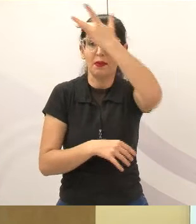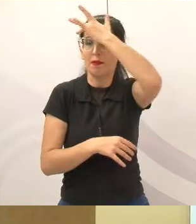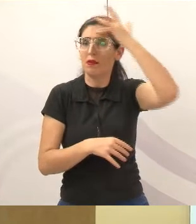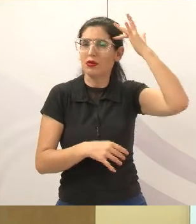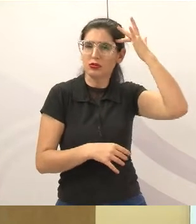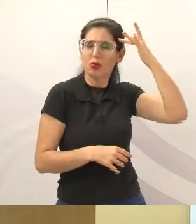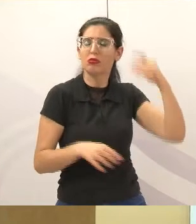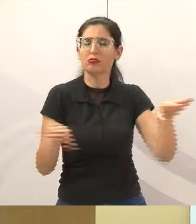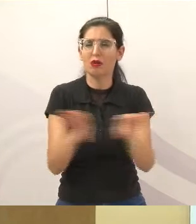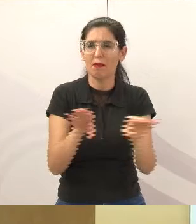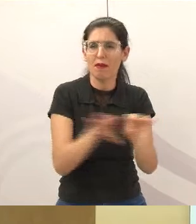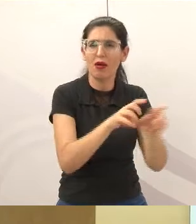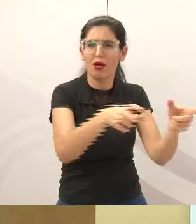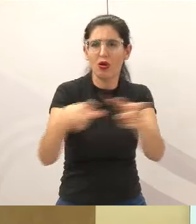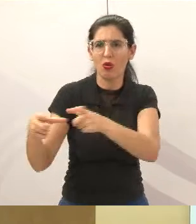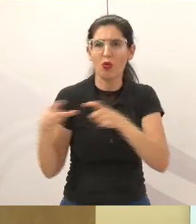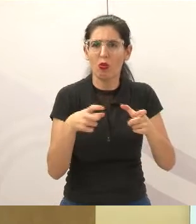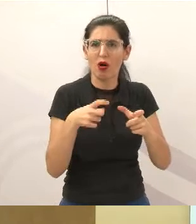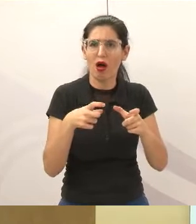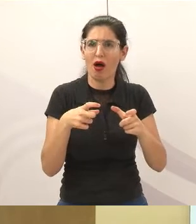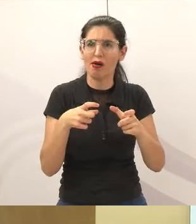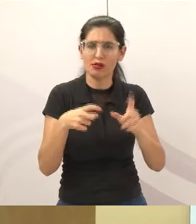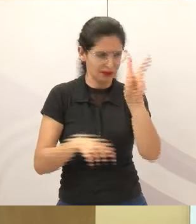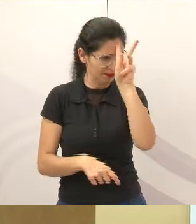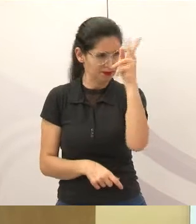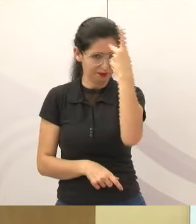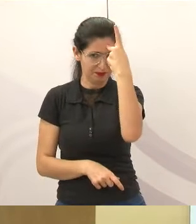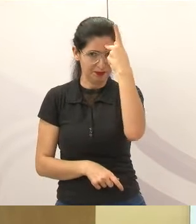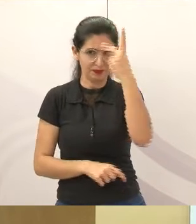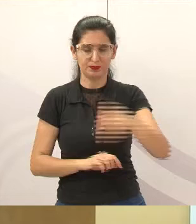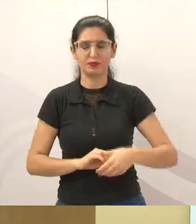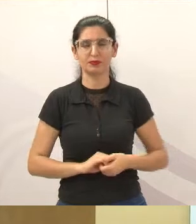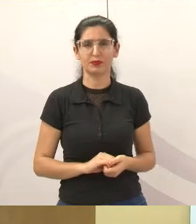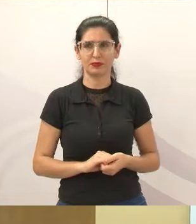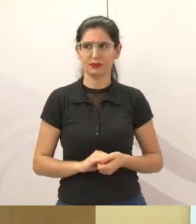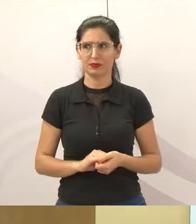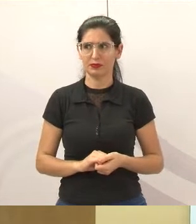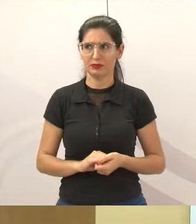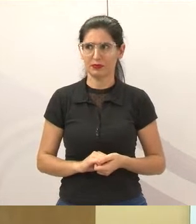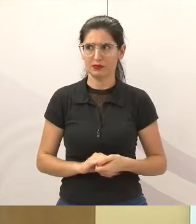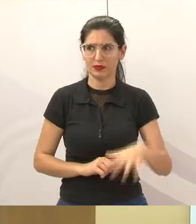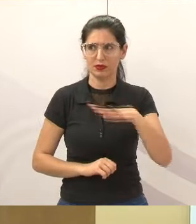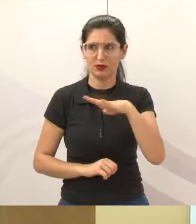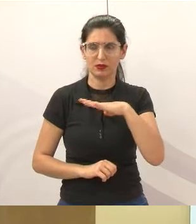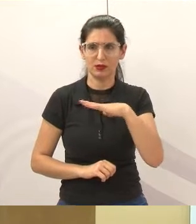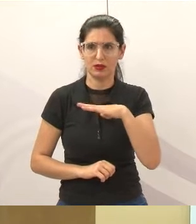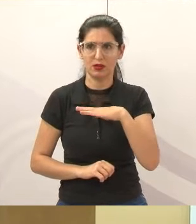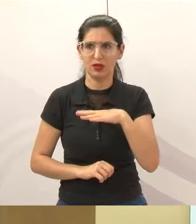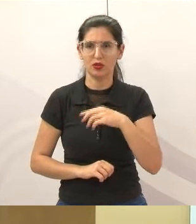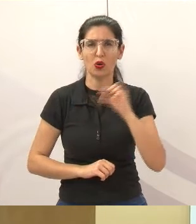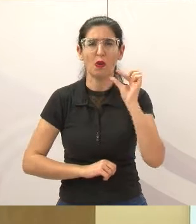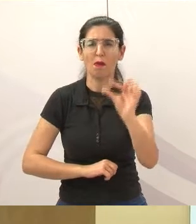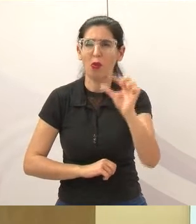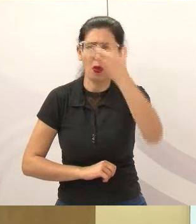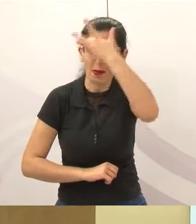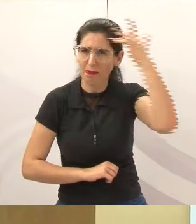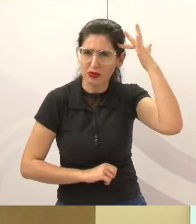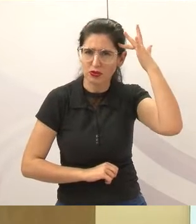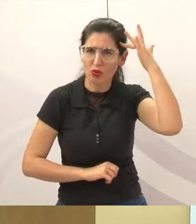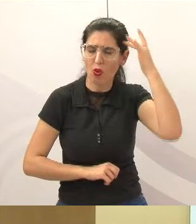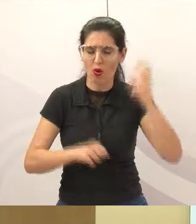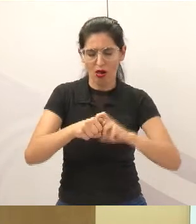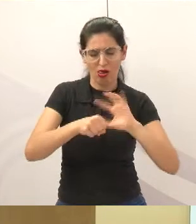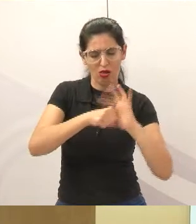os setores para as novas mudanças que estão por vir. Em nossa cidade temos poucos casos de pacientes